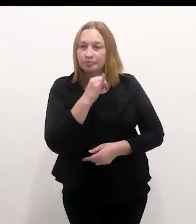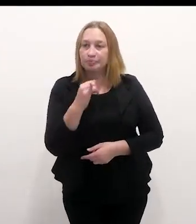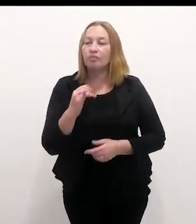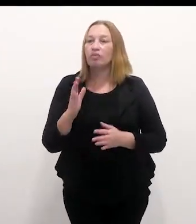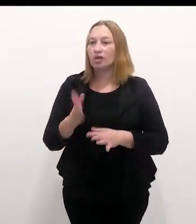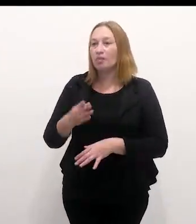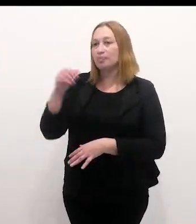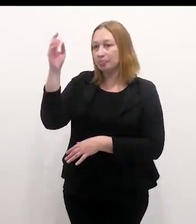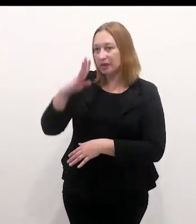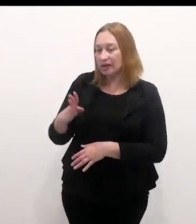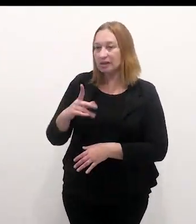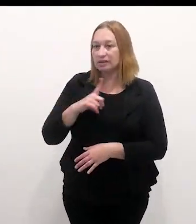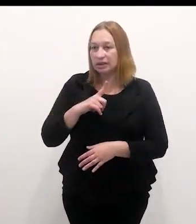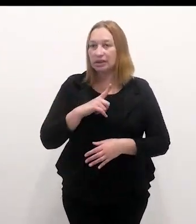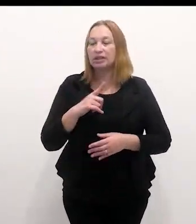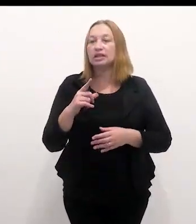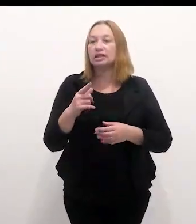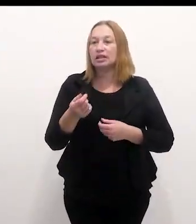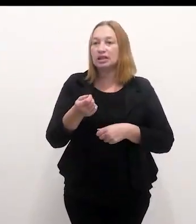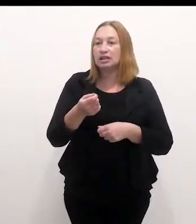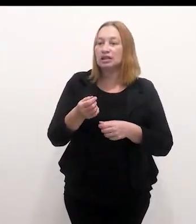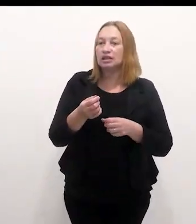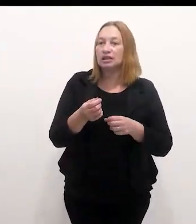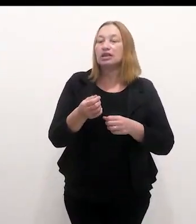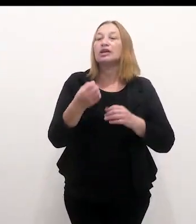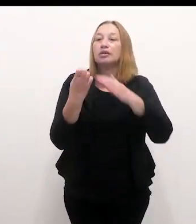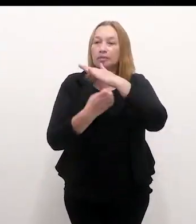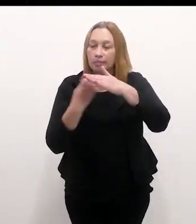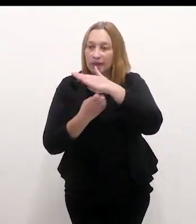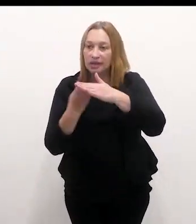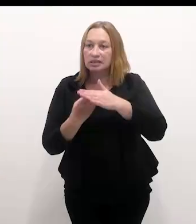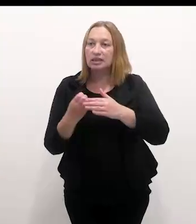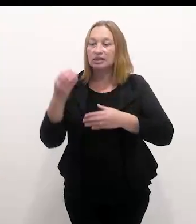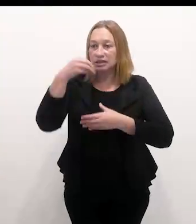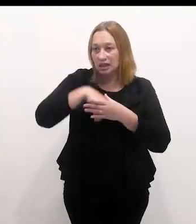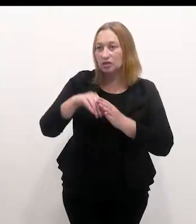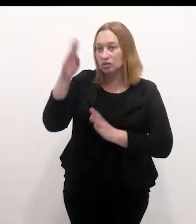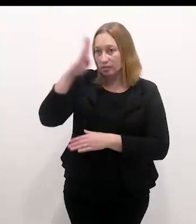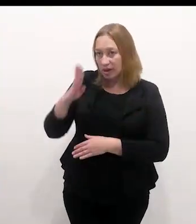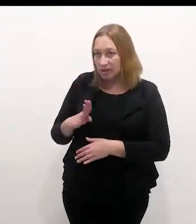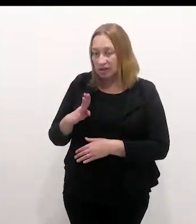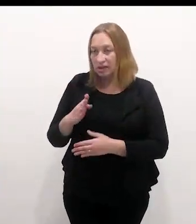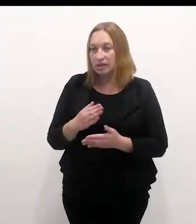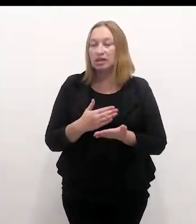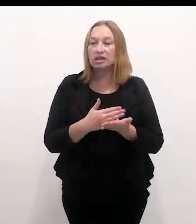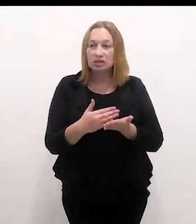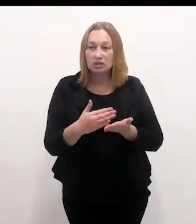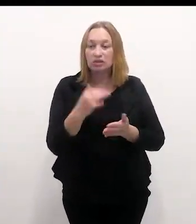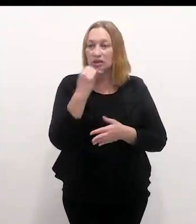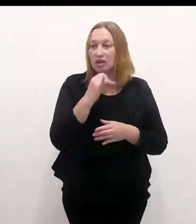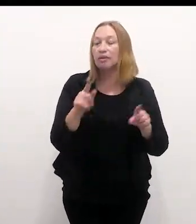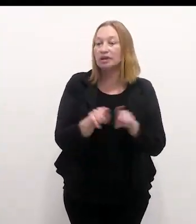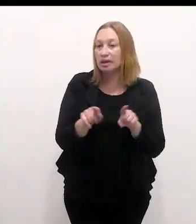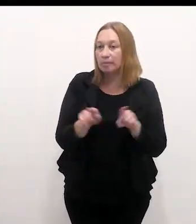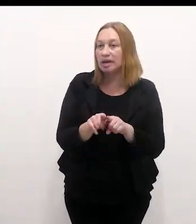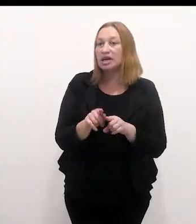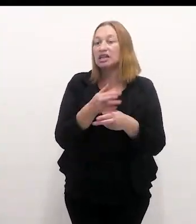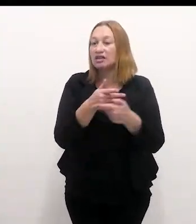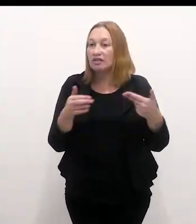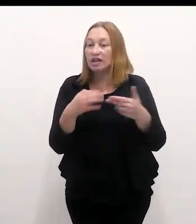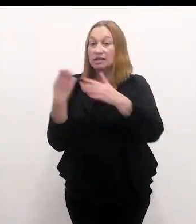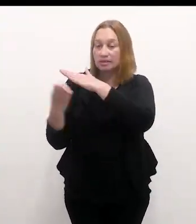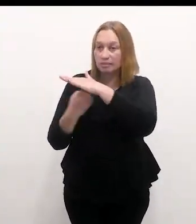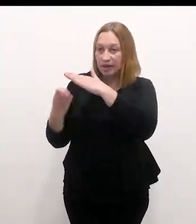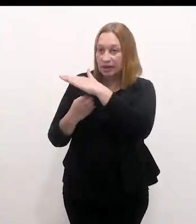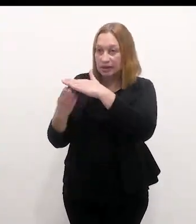de italianos, que são brasileiros, que têm negócios, empresas, indústrias no Brasil, com conexão importante na Itália, mas tem